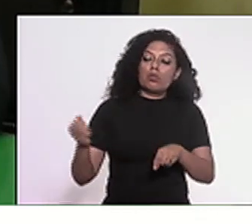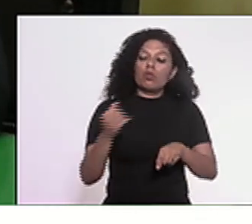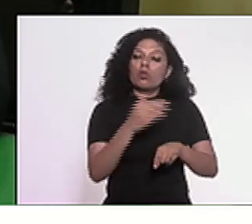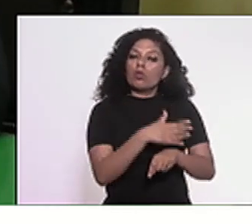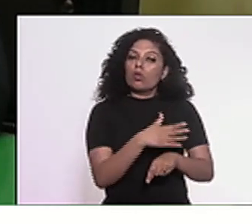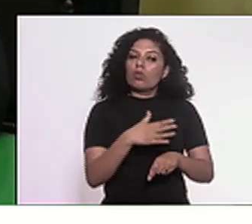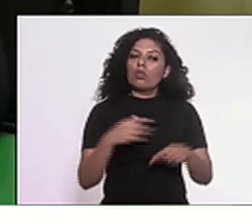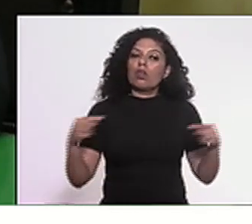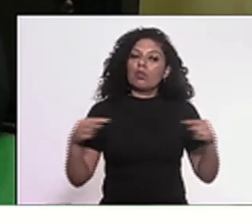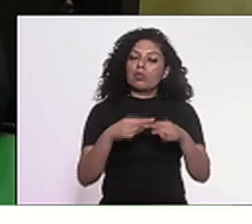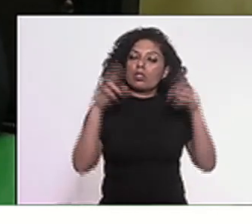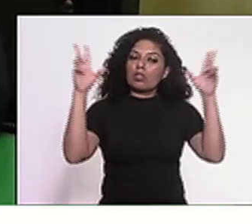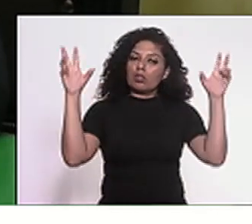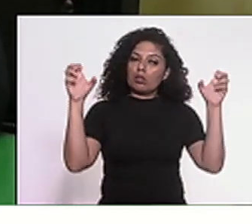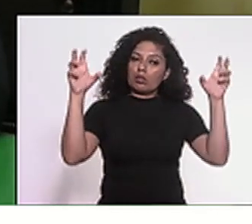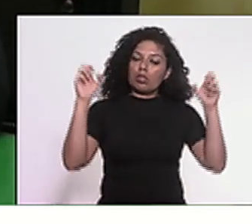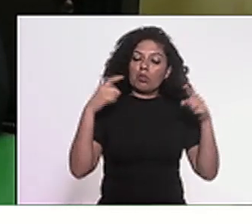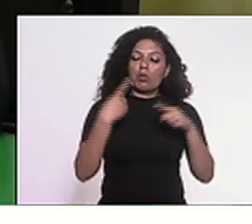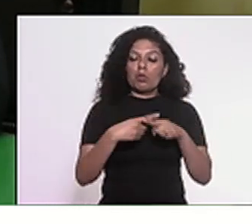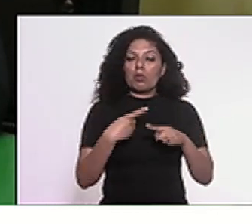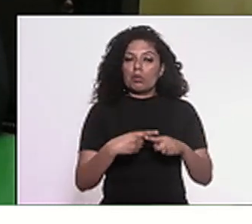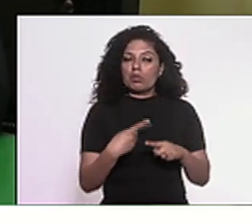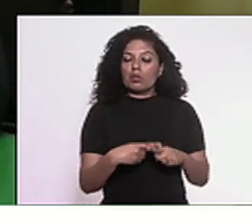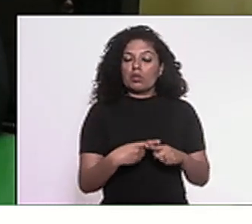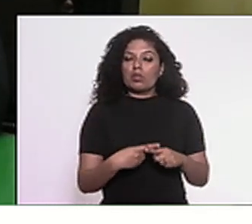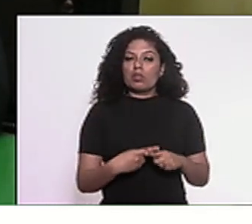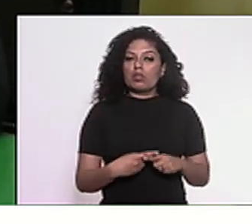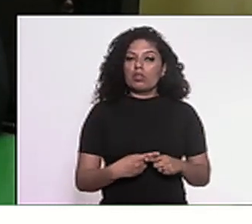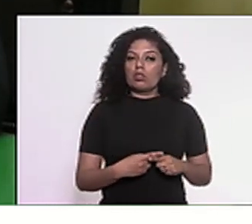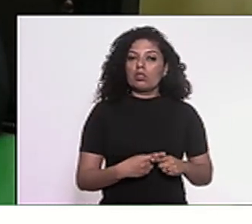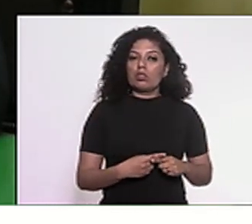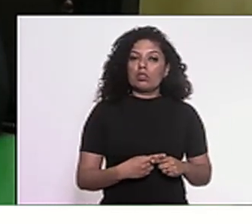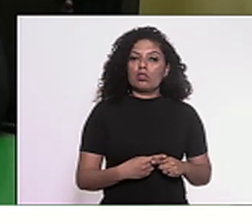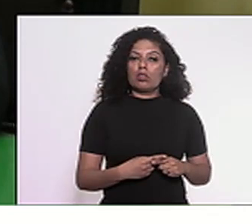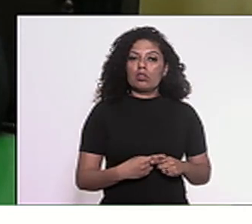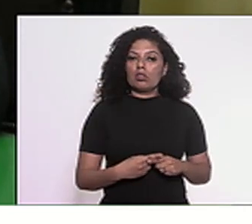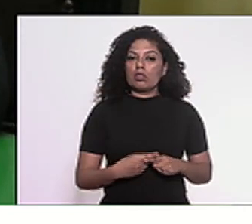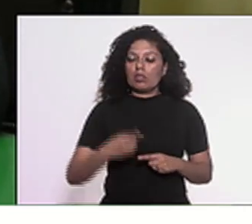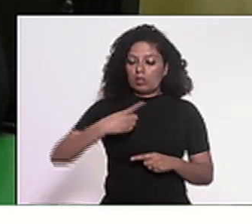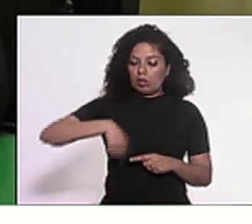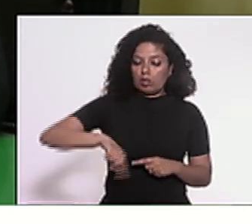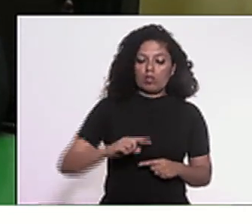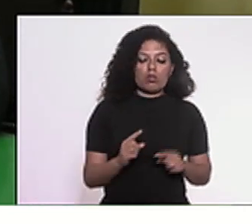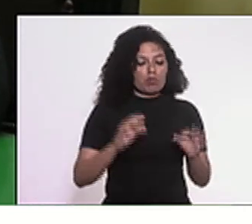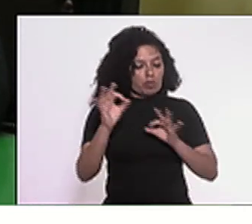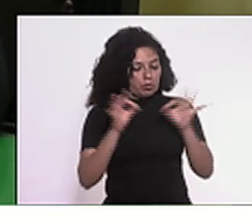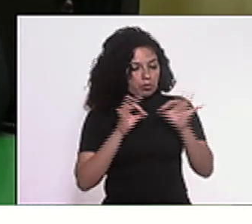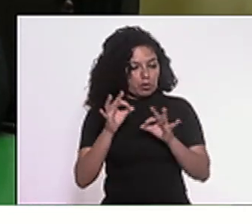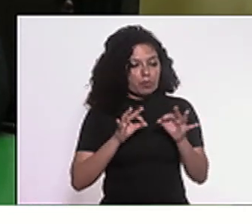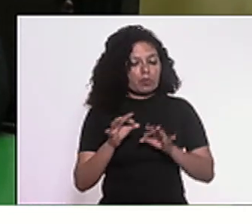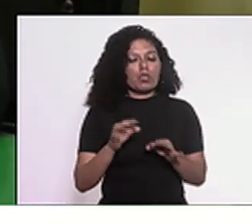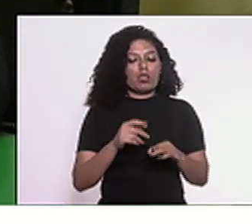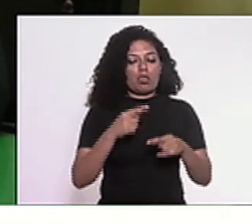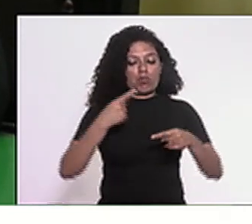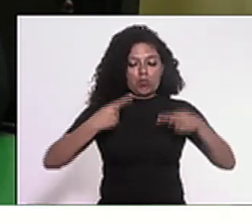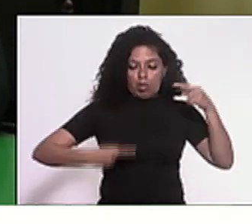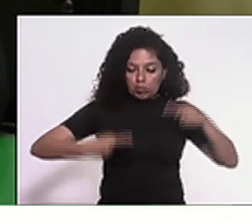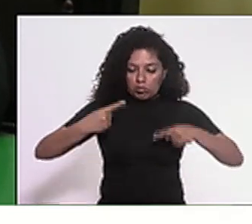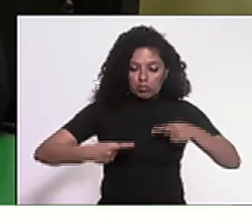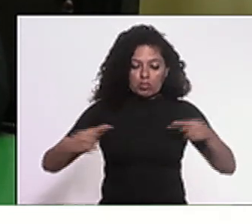essa questão, até porque a gente vai estabelecer uma política pedagógica